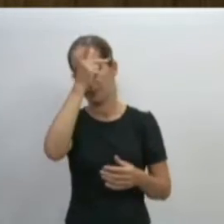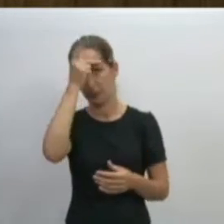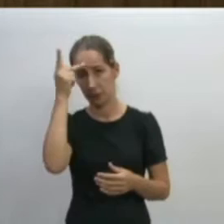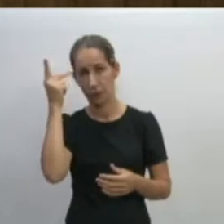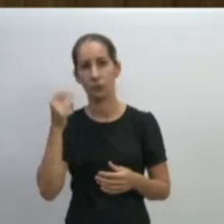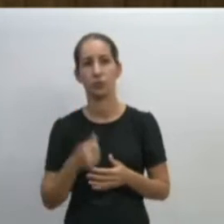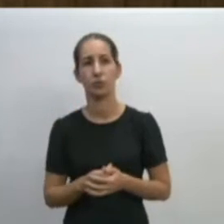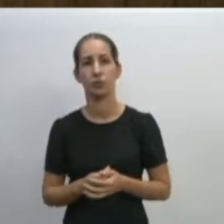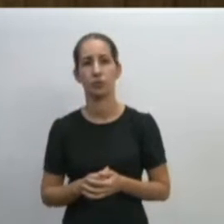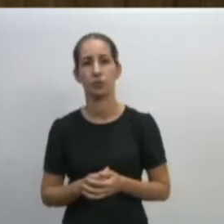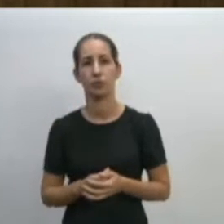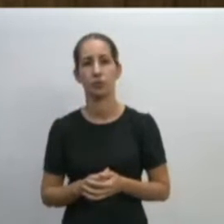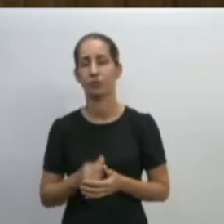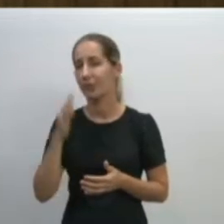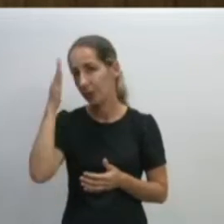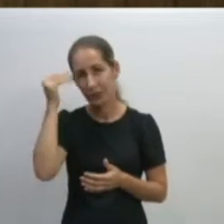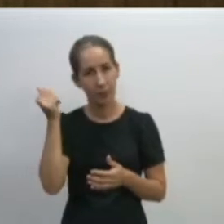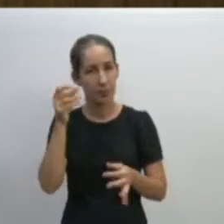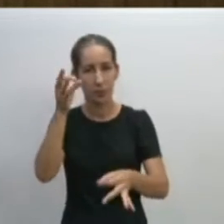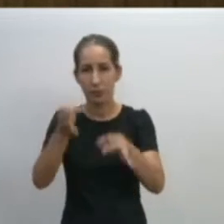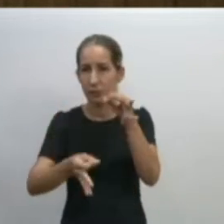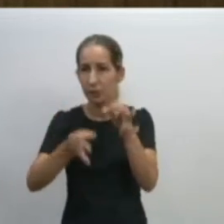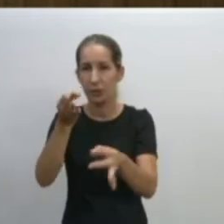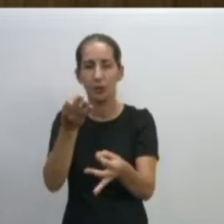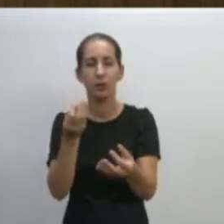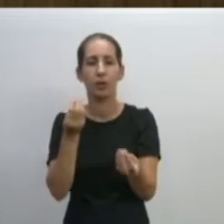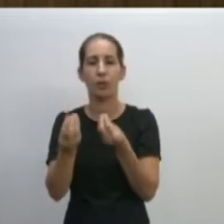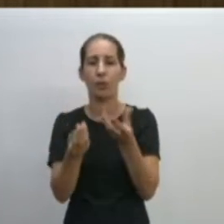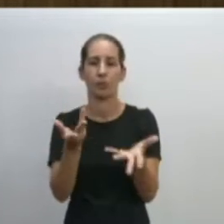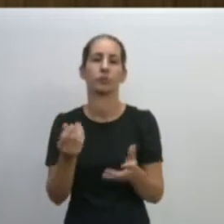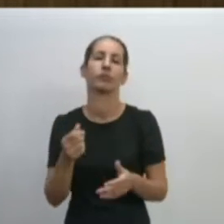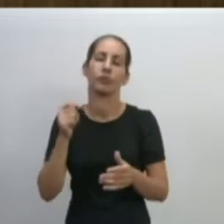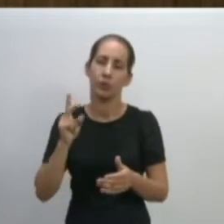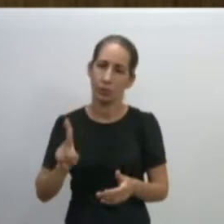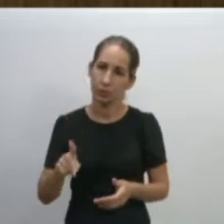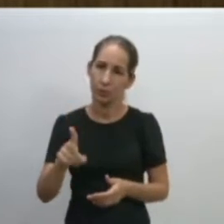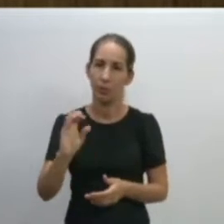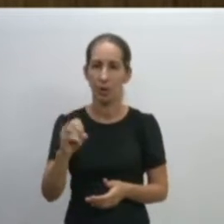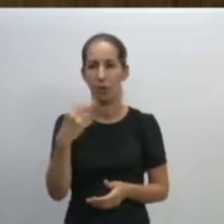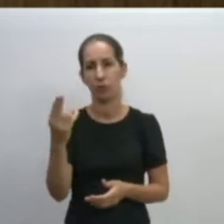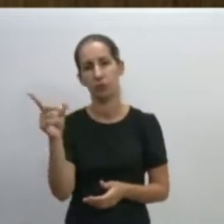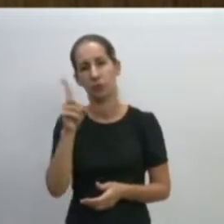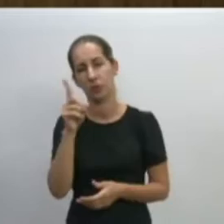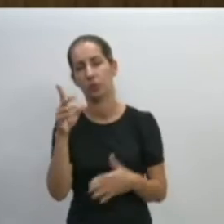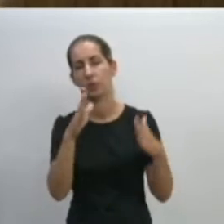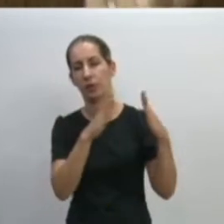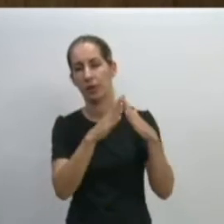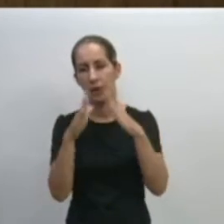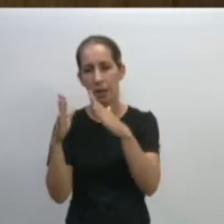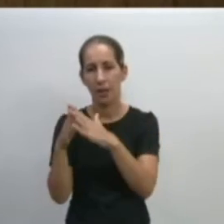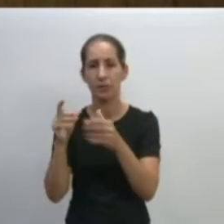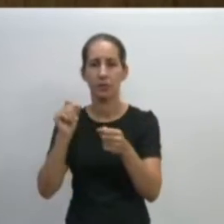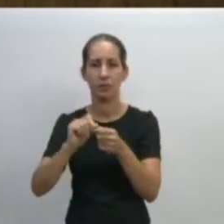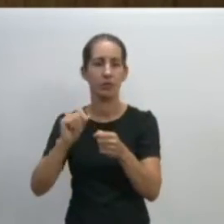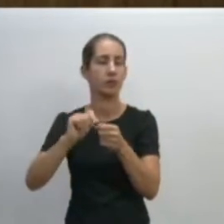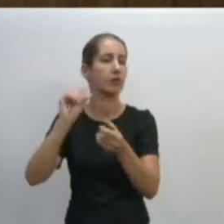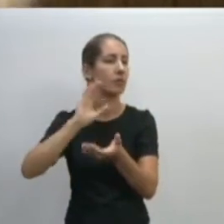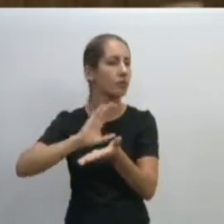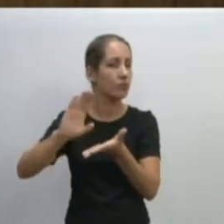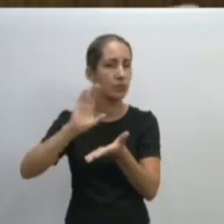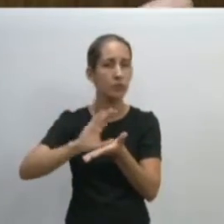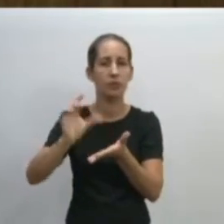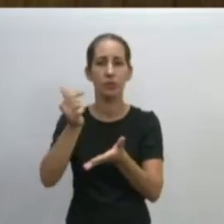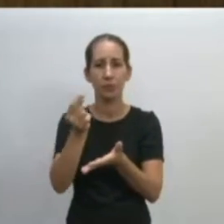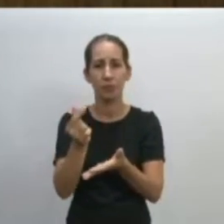viviam nessa instabilidade jurídica, né, em continuar ou não continuar em suas casas, em fazer um investimento